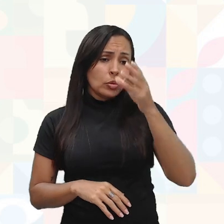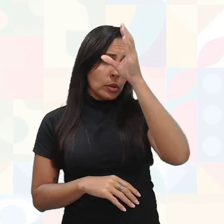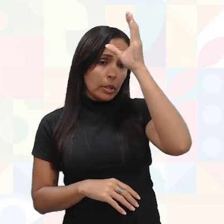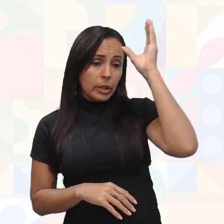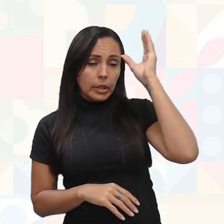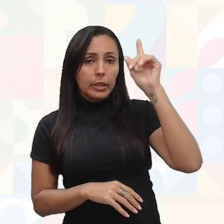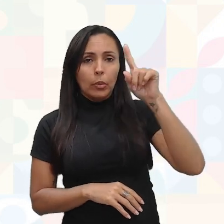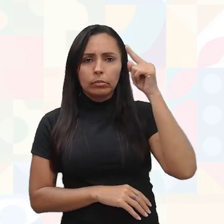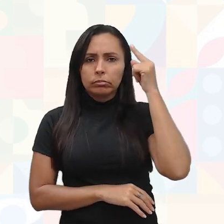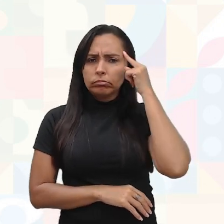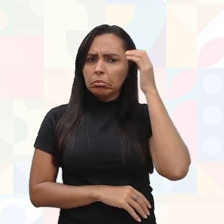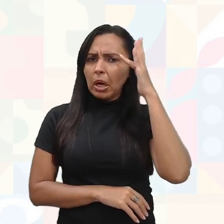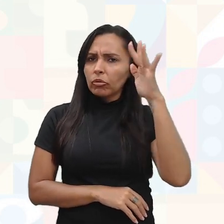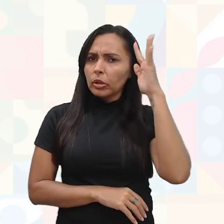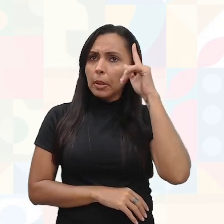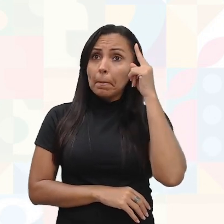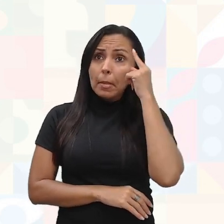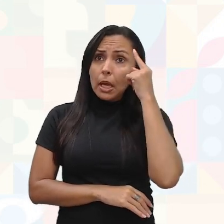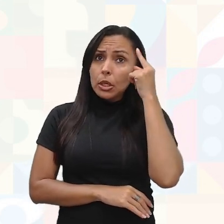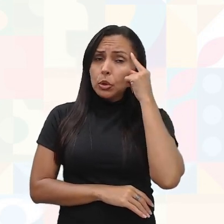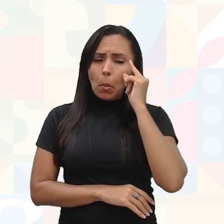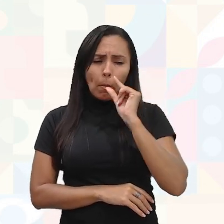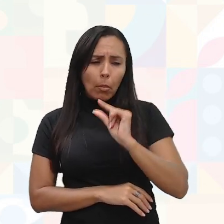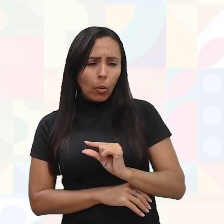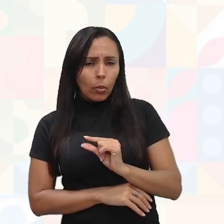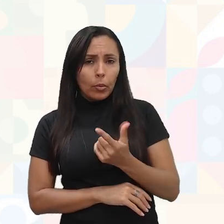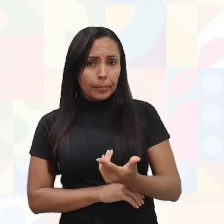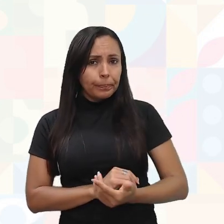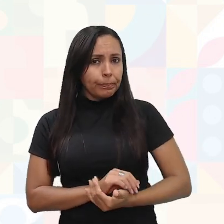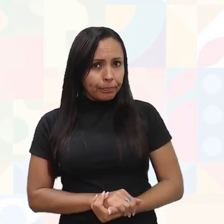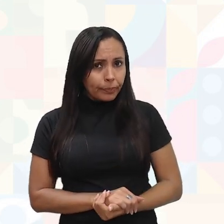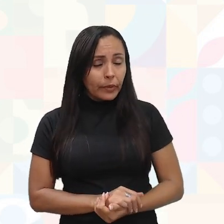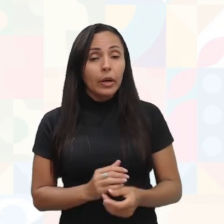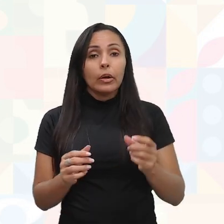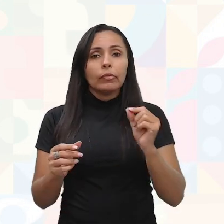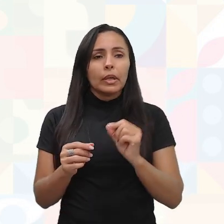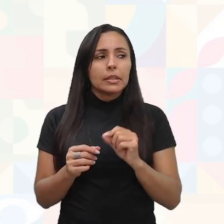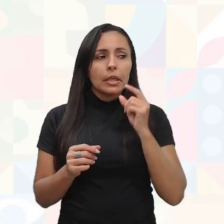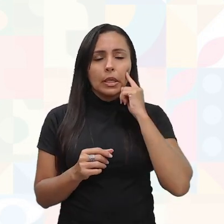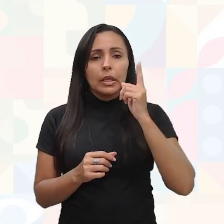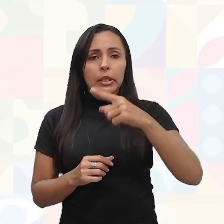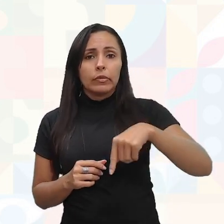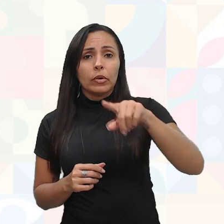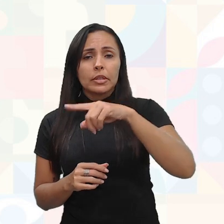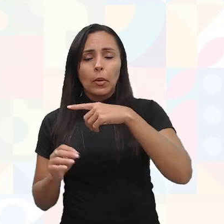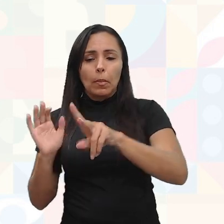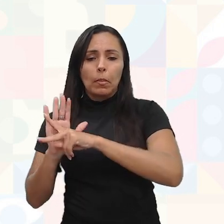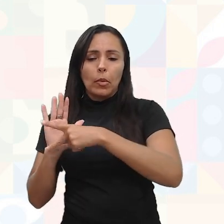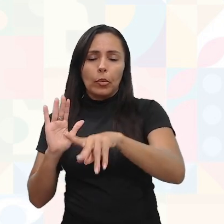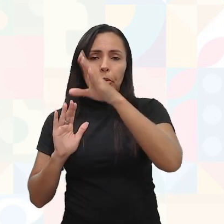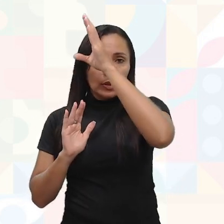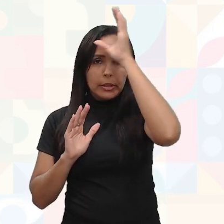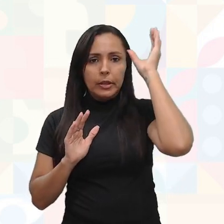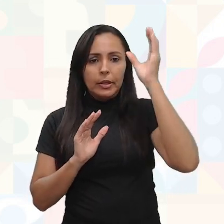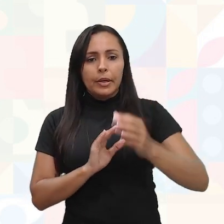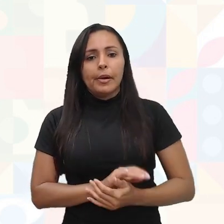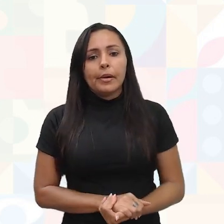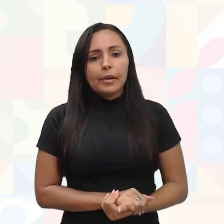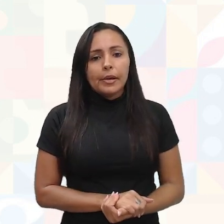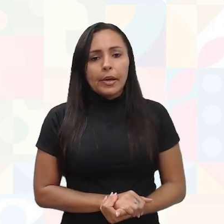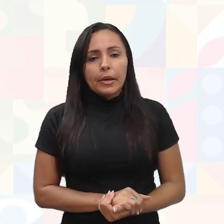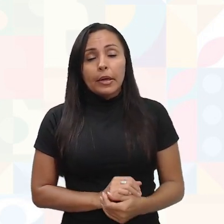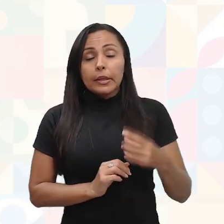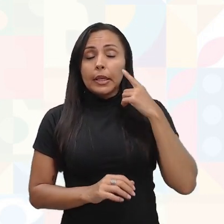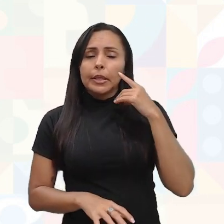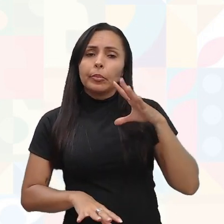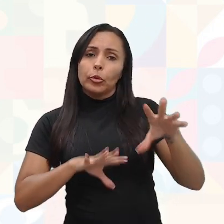Imagine, né? Pense um pouco fora da caixa. Faça de conta que você é o seu próprio cliente. Tente buscar